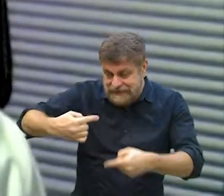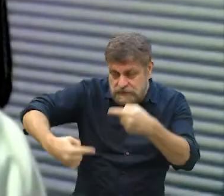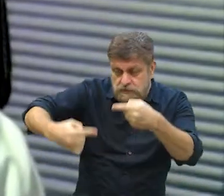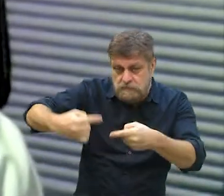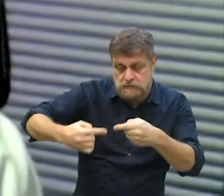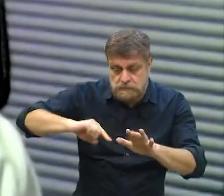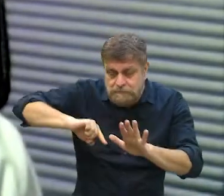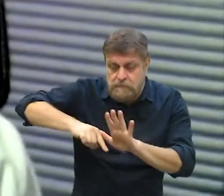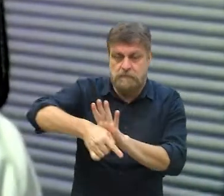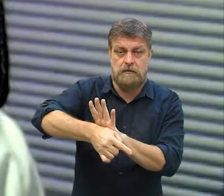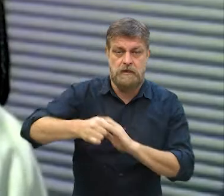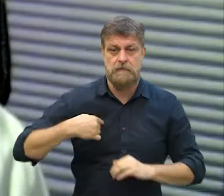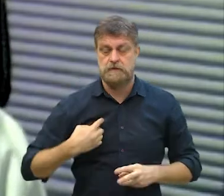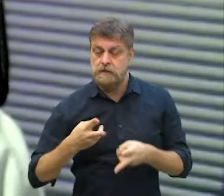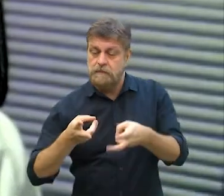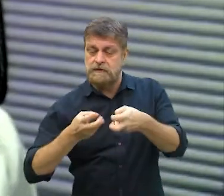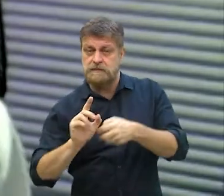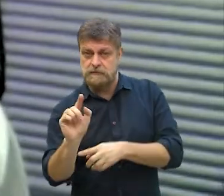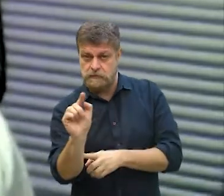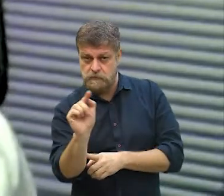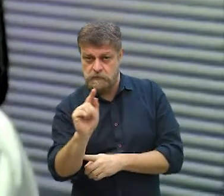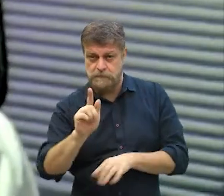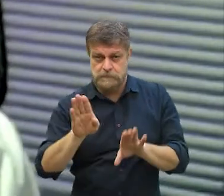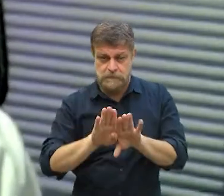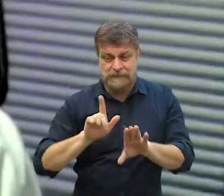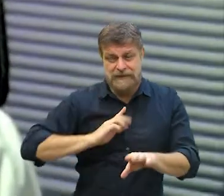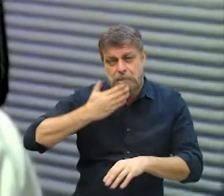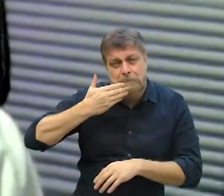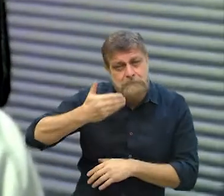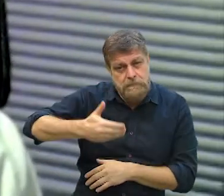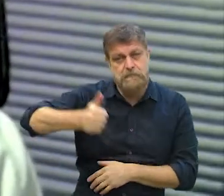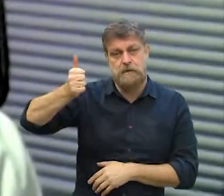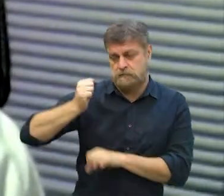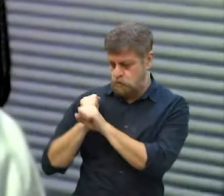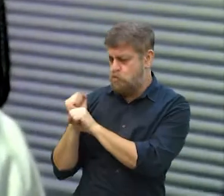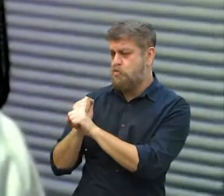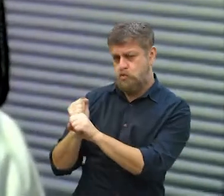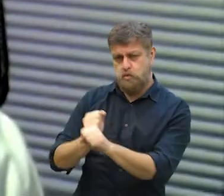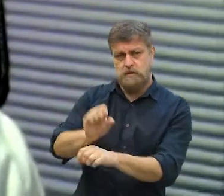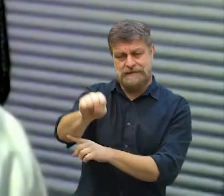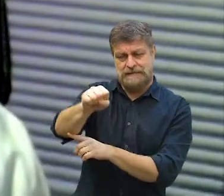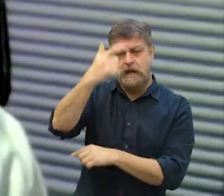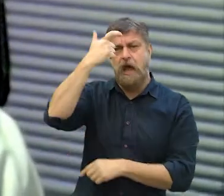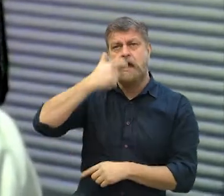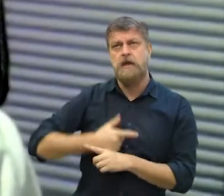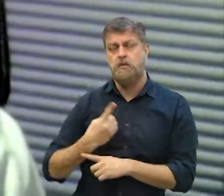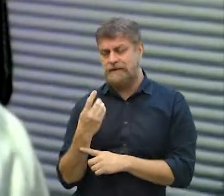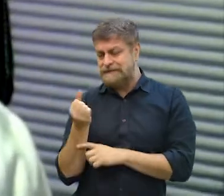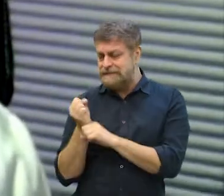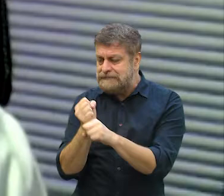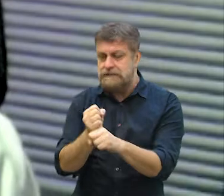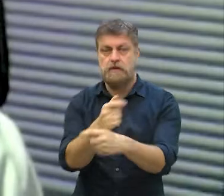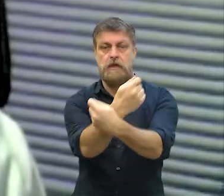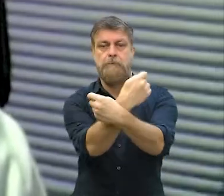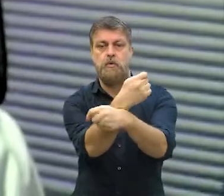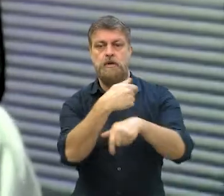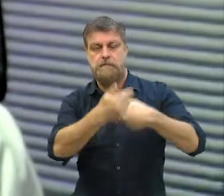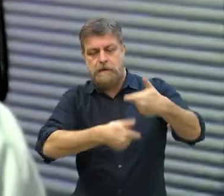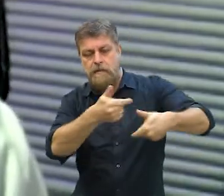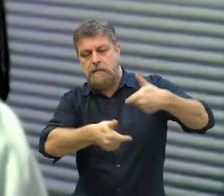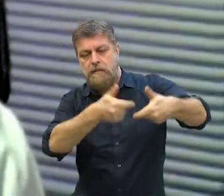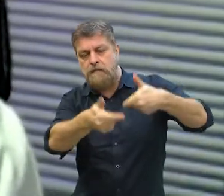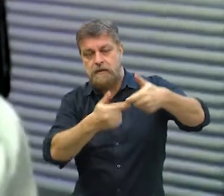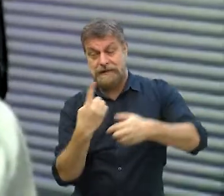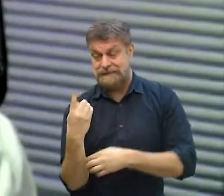ampla realmente para ser discutida. Mas o que a gente percebe também é que isso tem melhorado nos últimos anos. Eu estou na PUC há 16 anos.